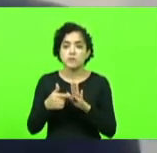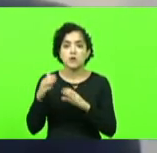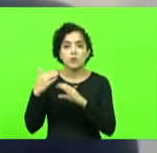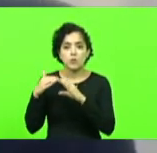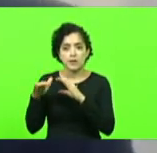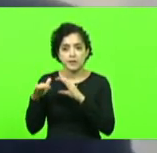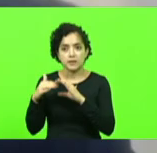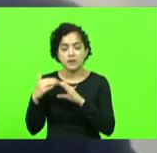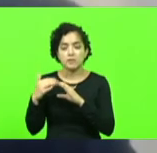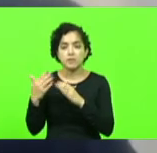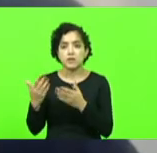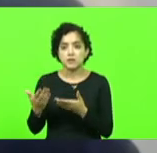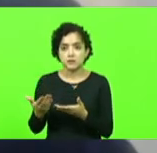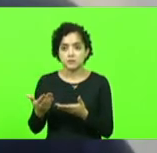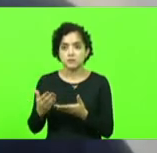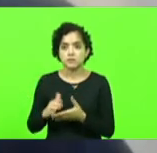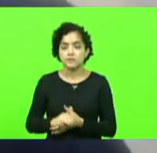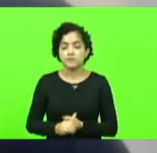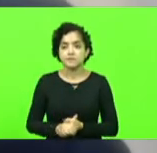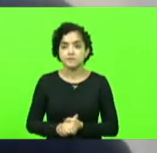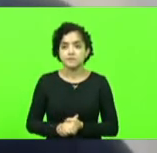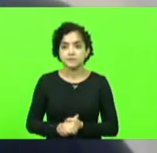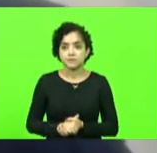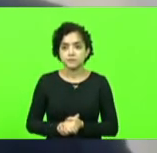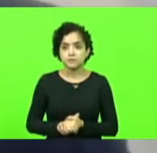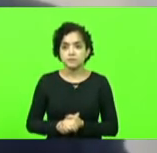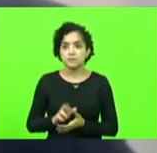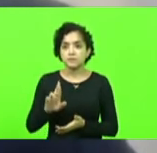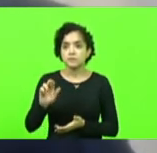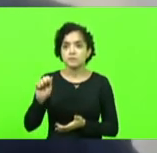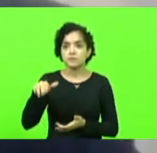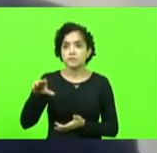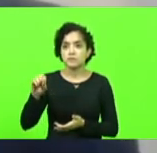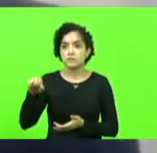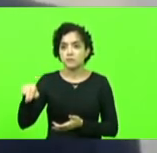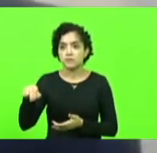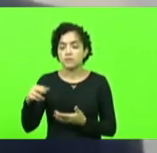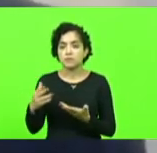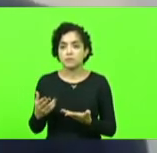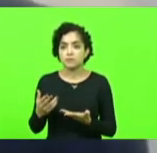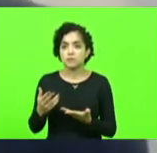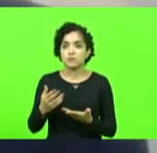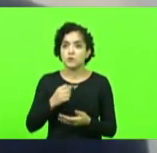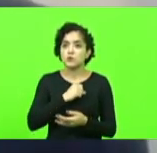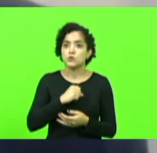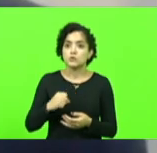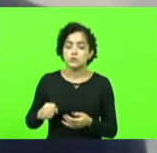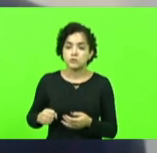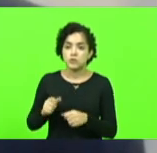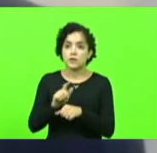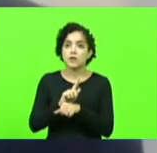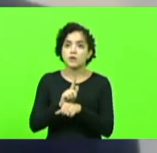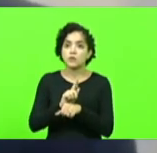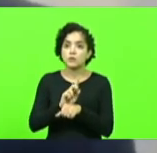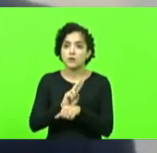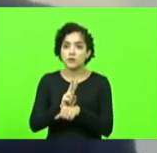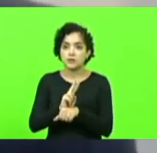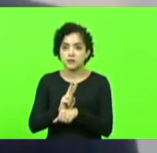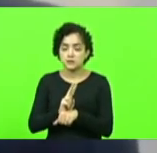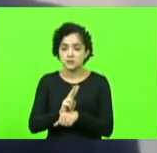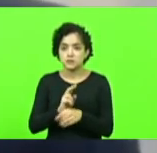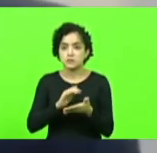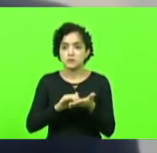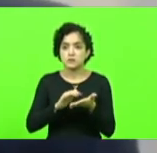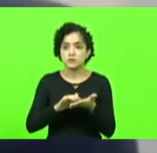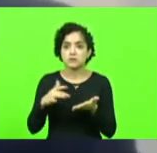me comprometer com vocês. Meu nome é Ramon Tartari, estou superintendente de regulação da Secretaria de Estado da Saúde